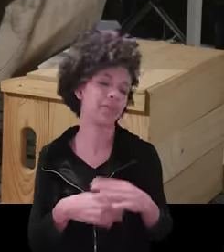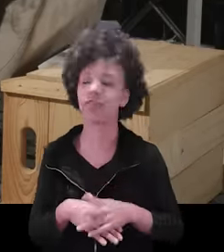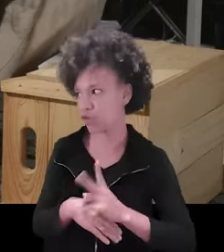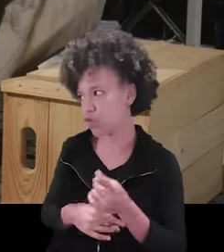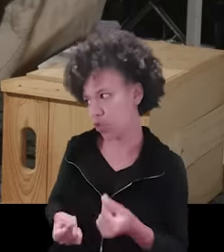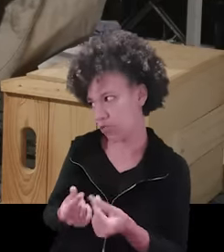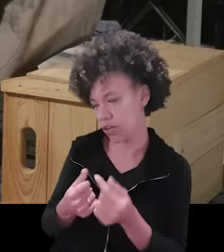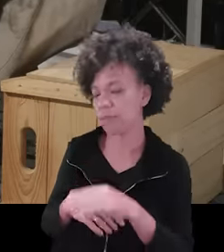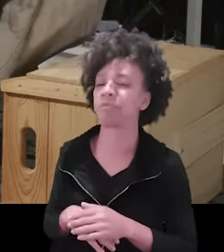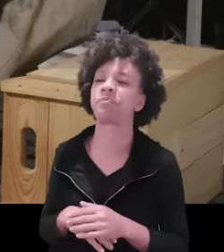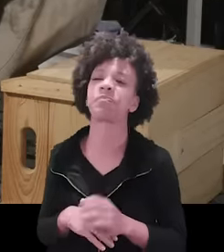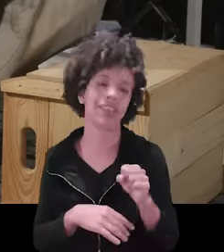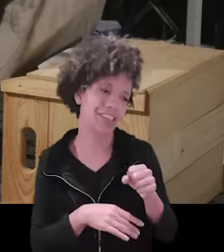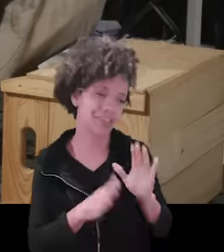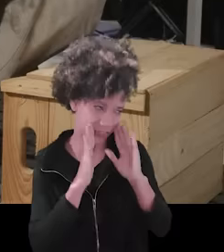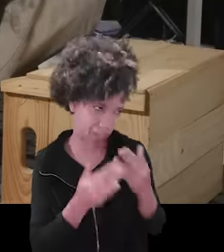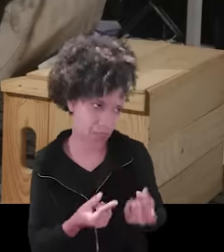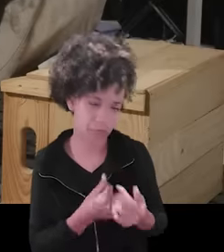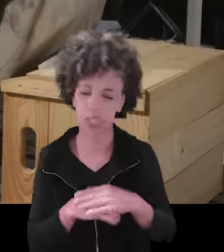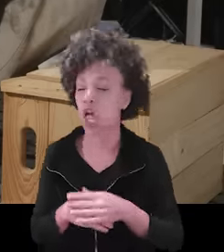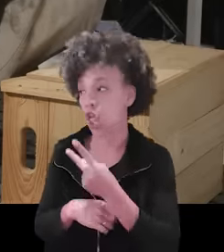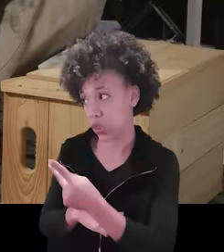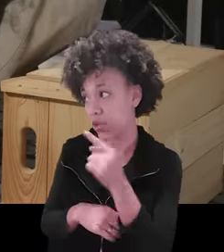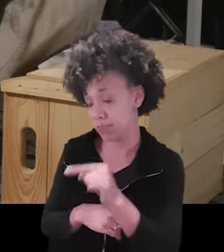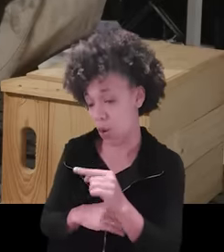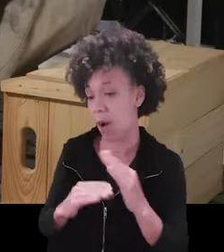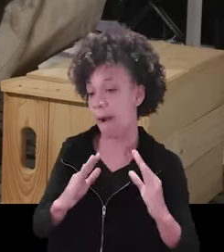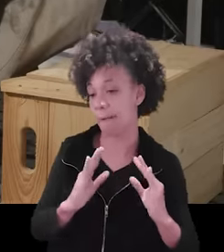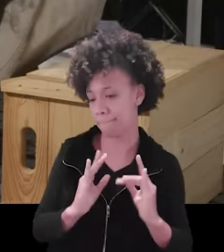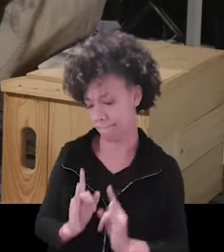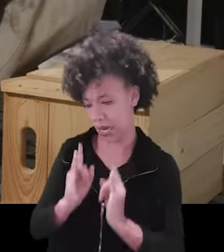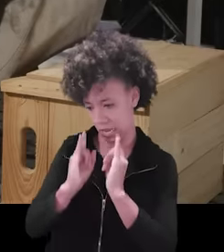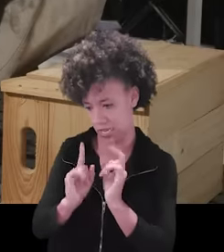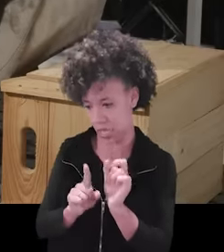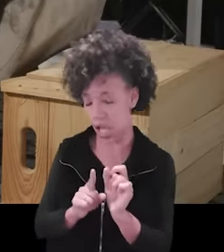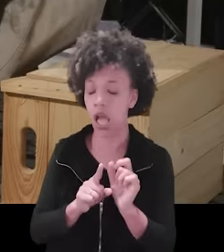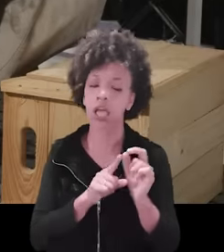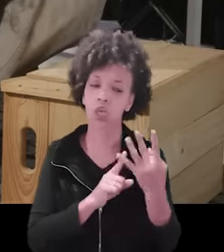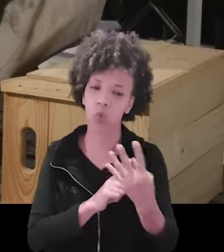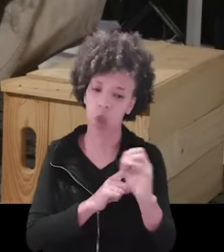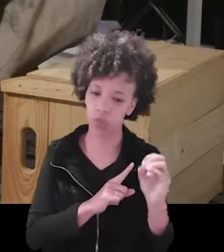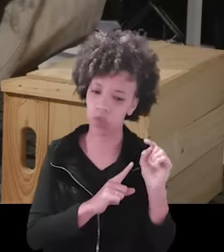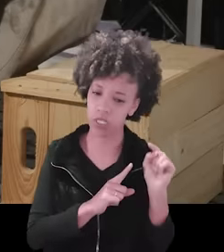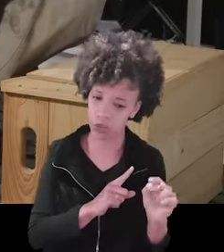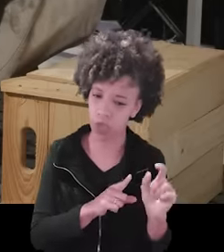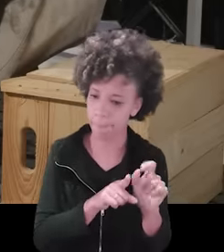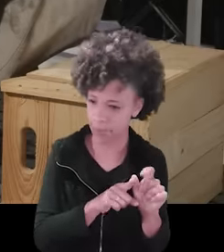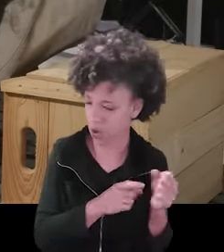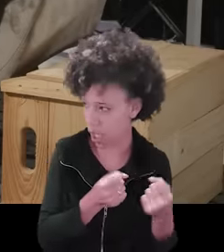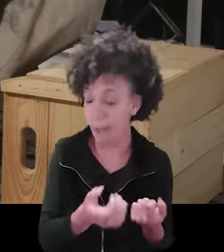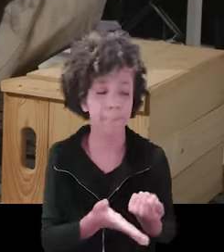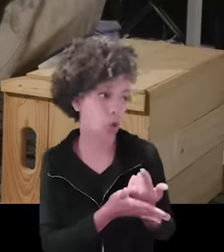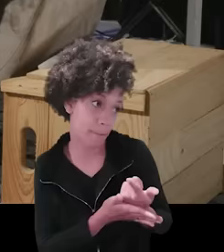81 continuar no preço que é um serviço vamos lá dois mil para morar 400 mês para alugar um carro e